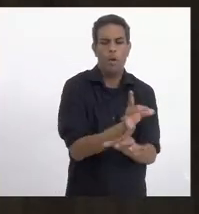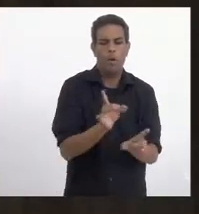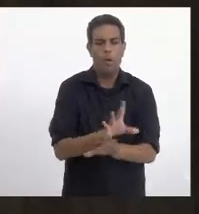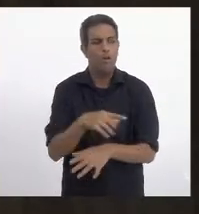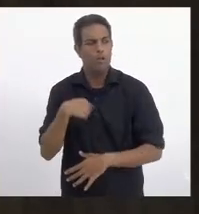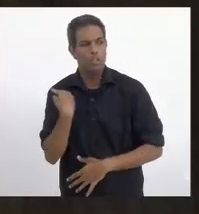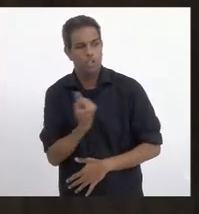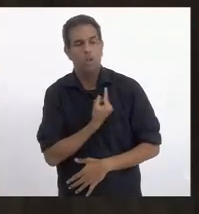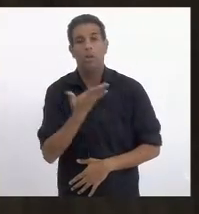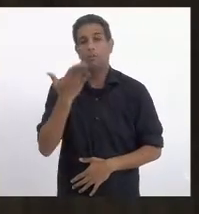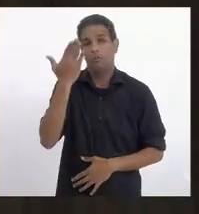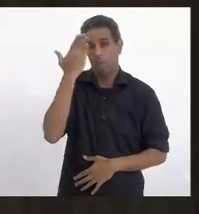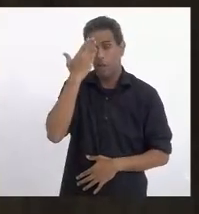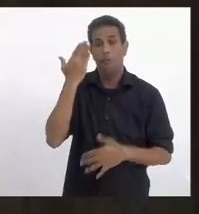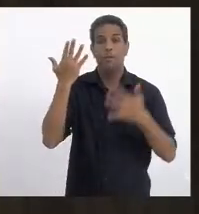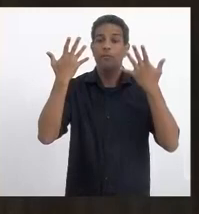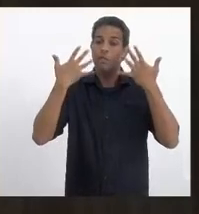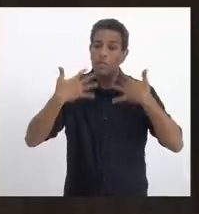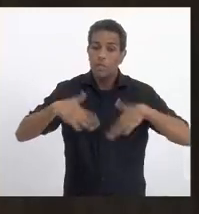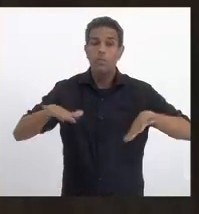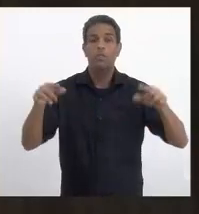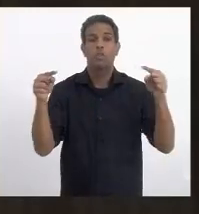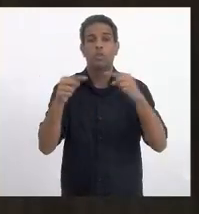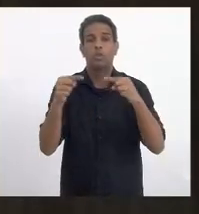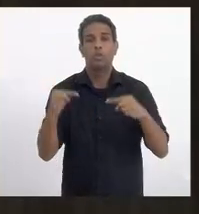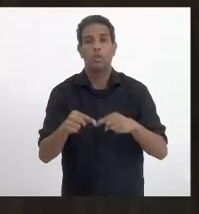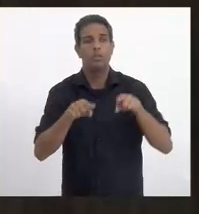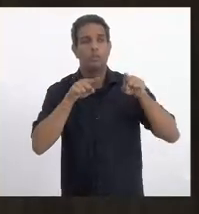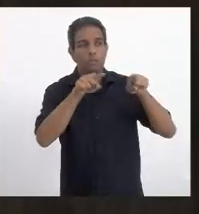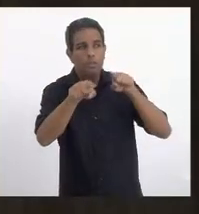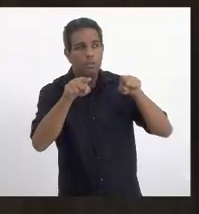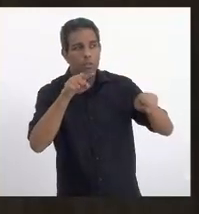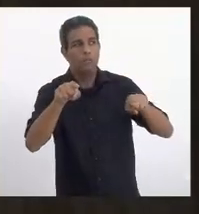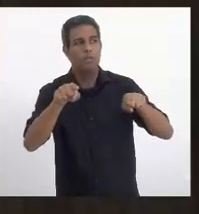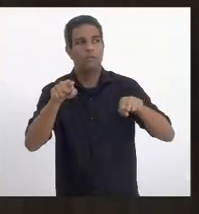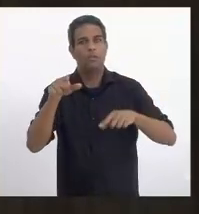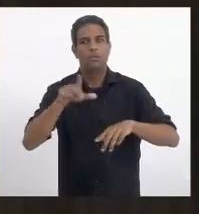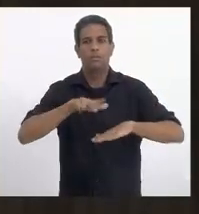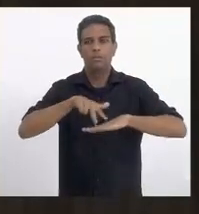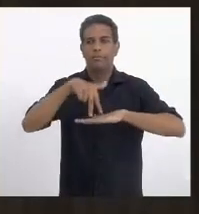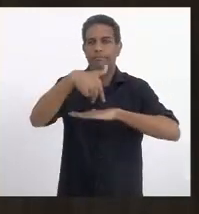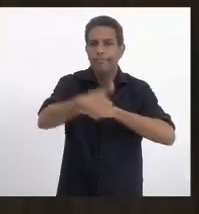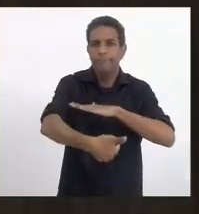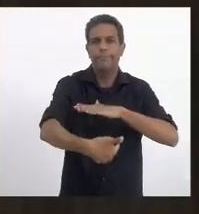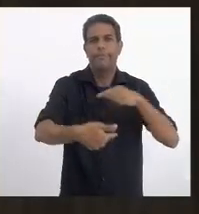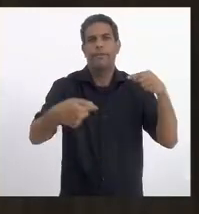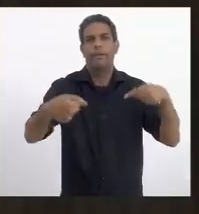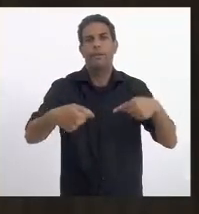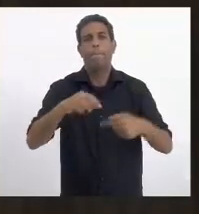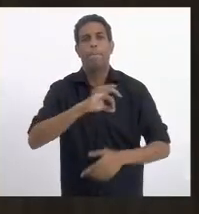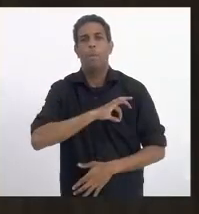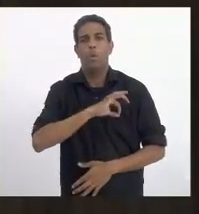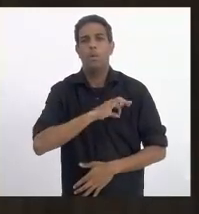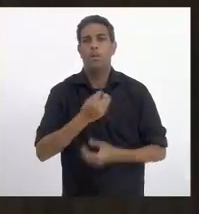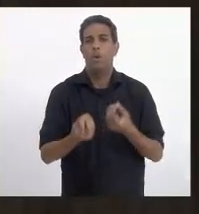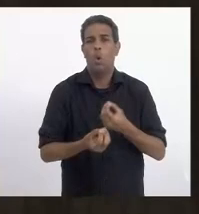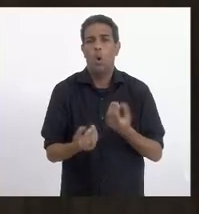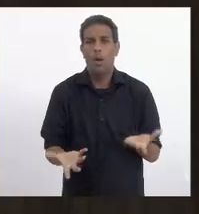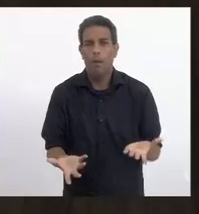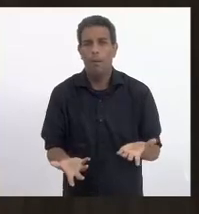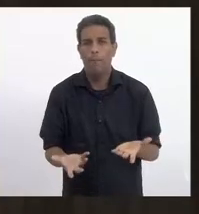ponto de chegar a um fluxo na ponte rio-niterói de pessoas que não se jogar na maioria praças